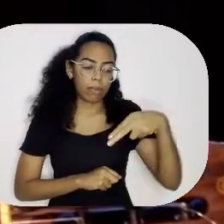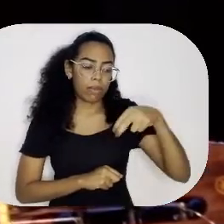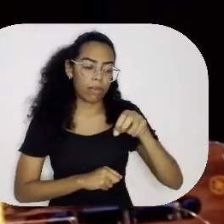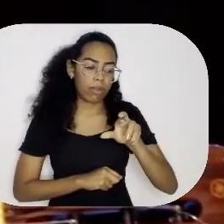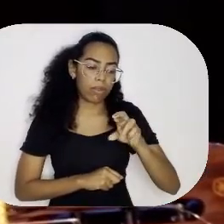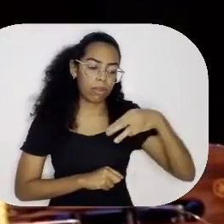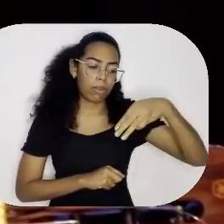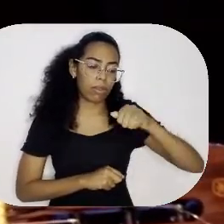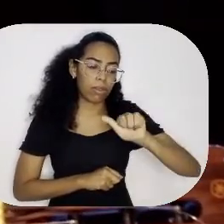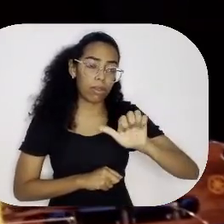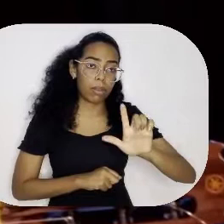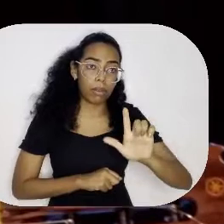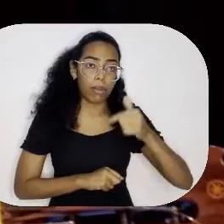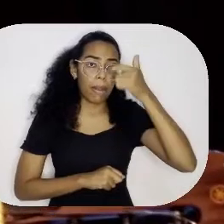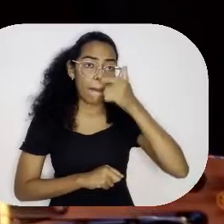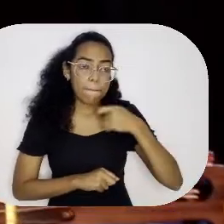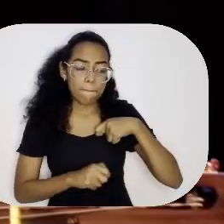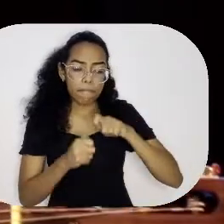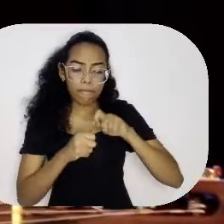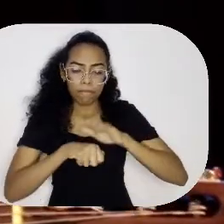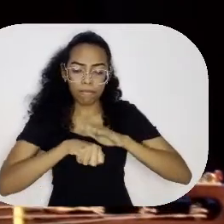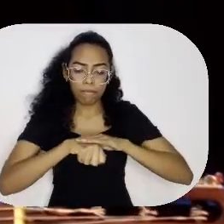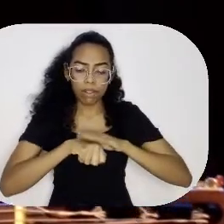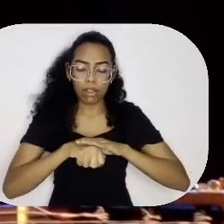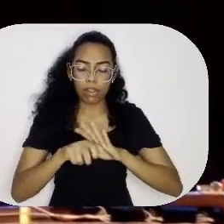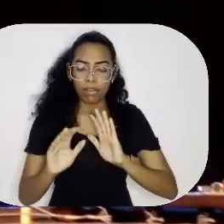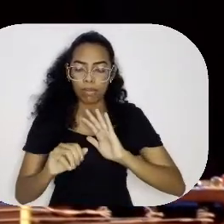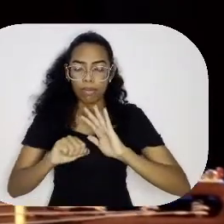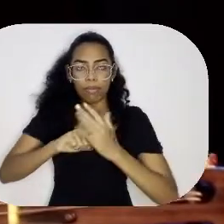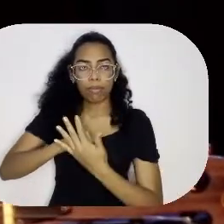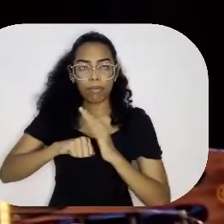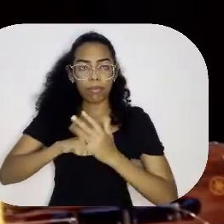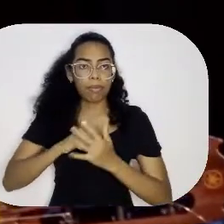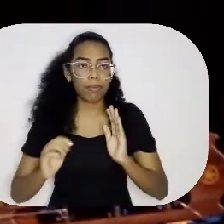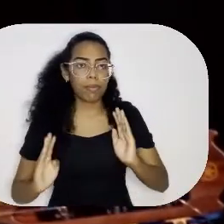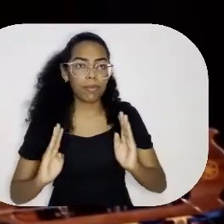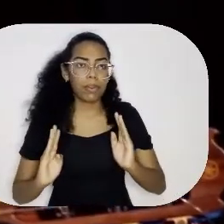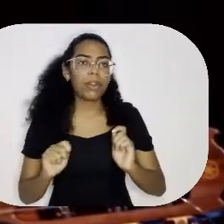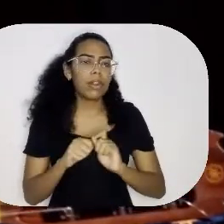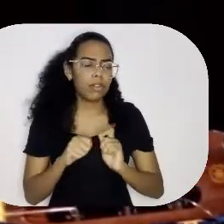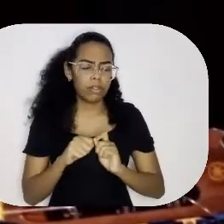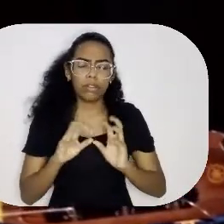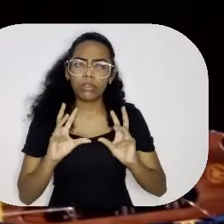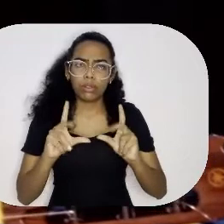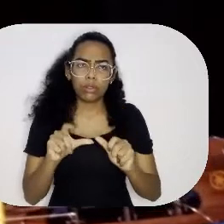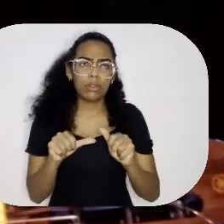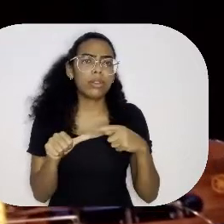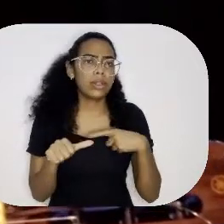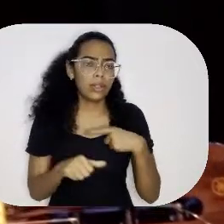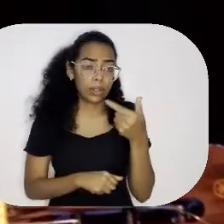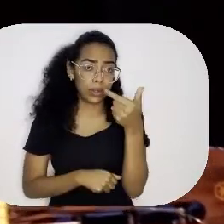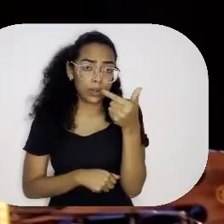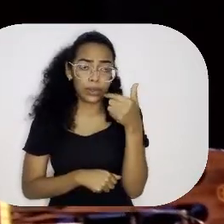compus, na sua grande maioria, nesse tempo de pandemia e lancei também nesse tempo de pandemia. É um álbum composto de